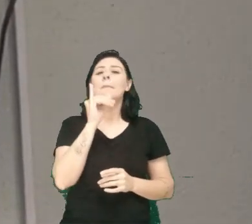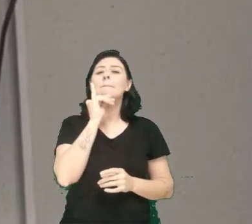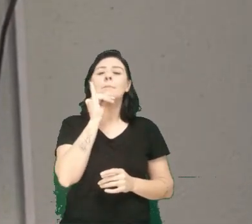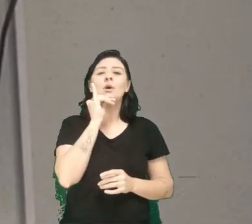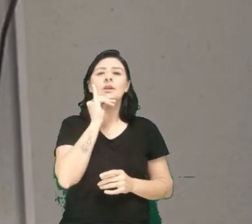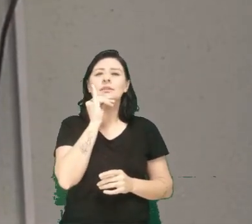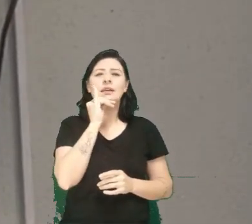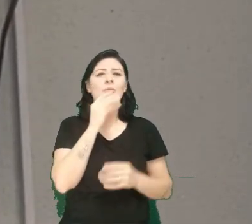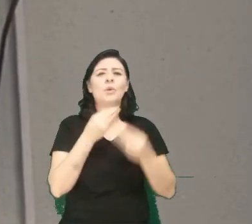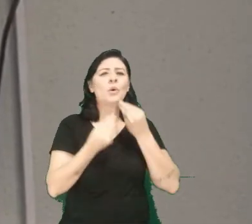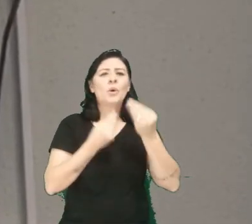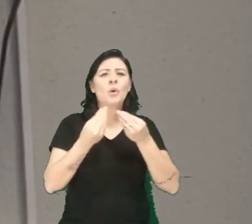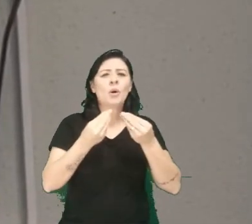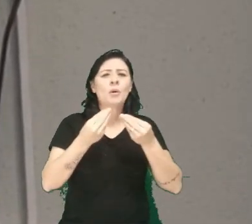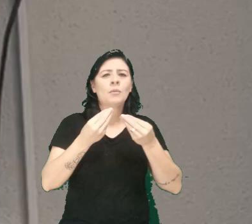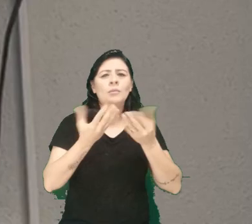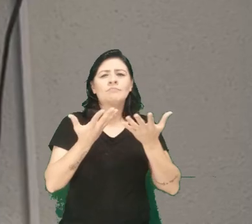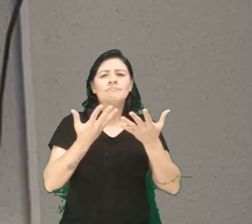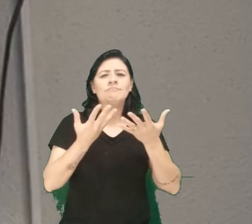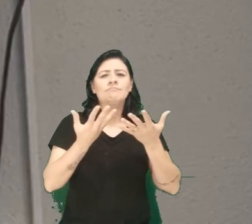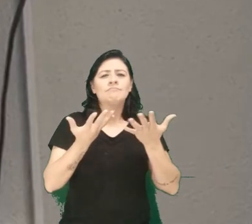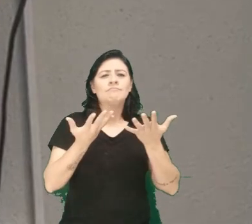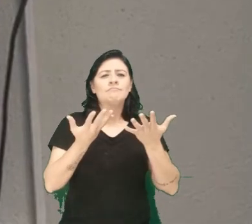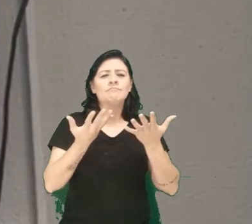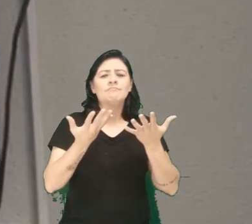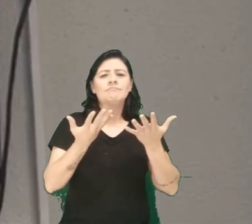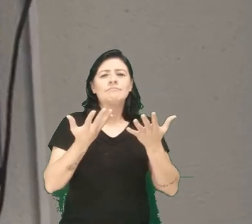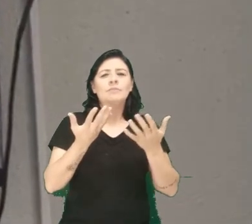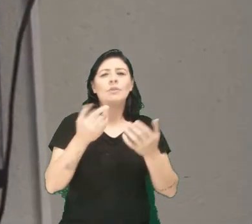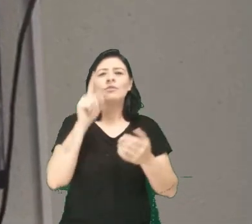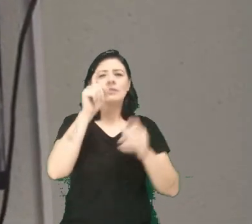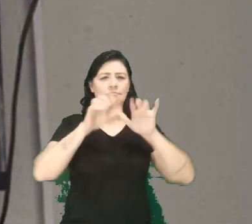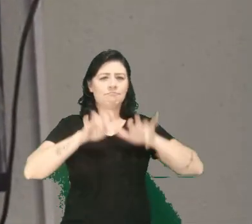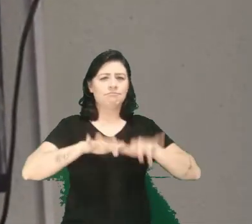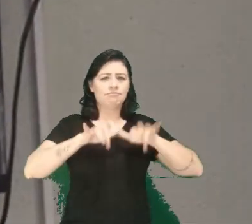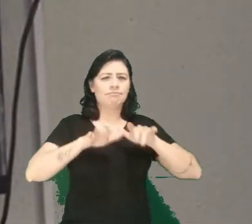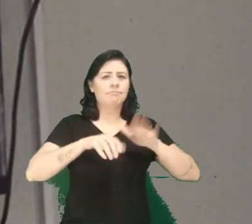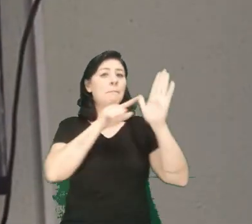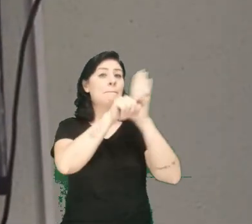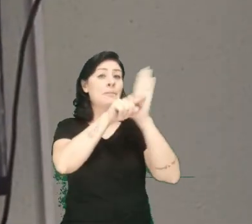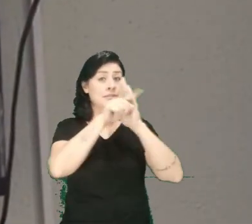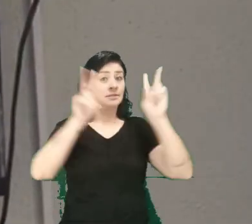geoplano. Clica aqui, geoplano.